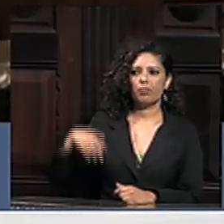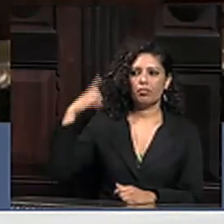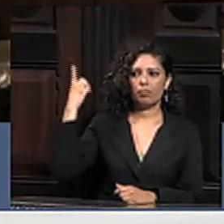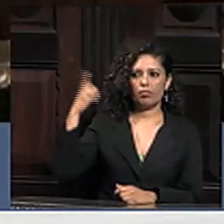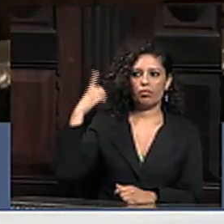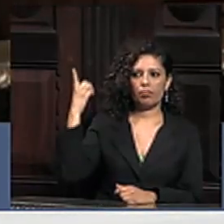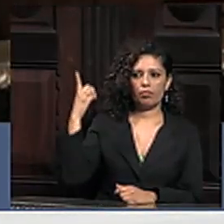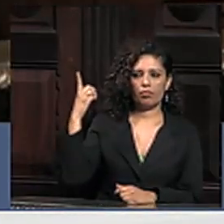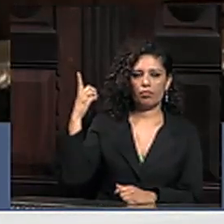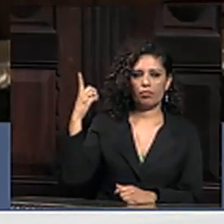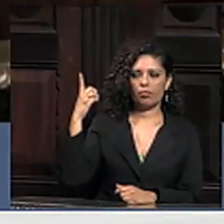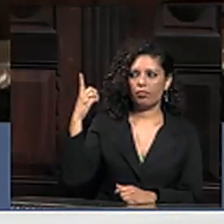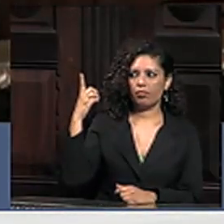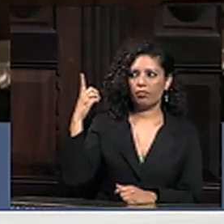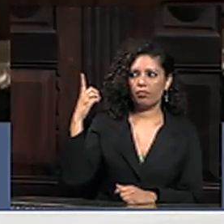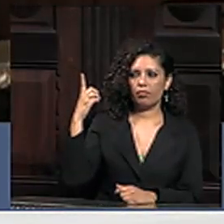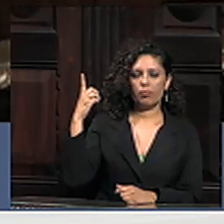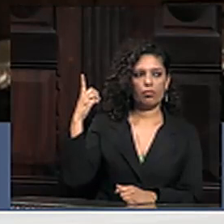deputado